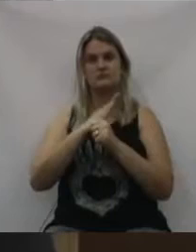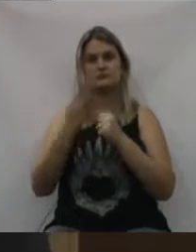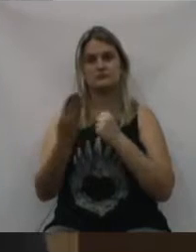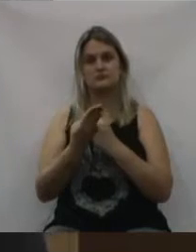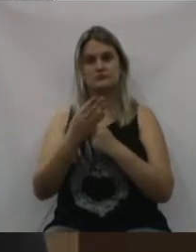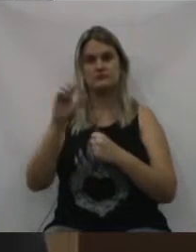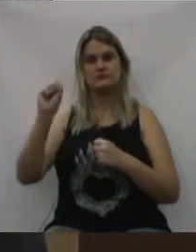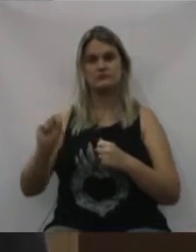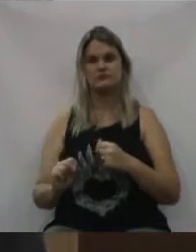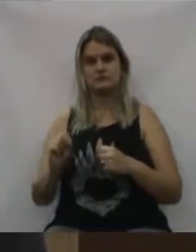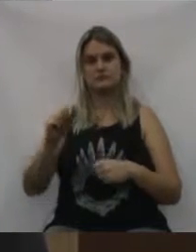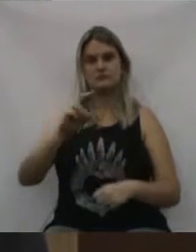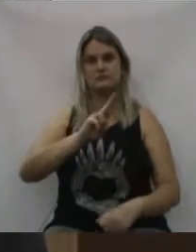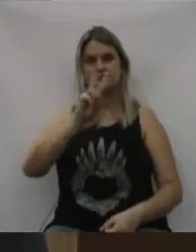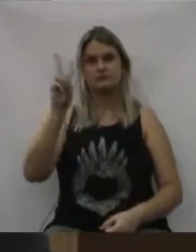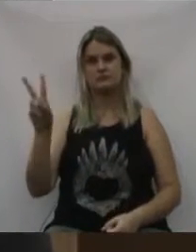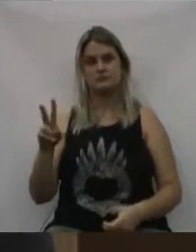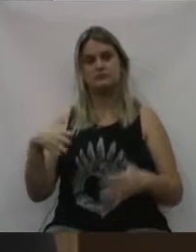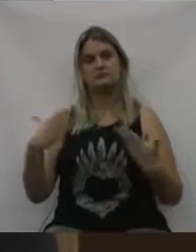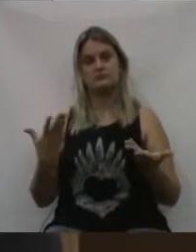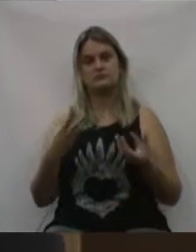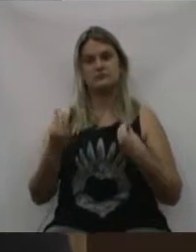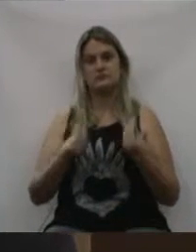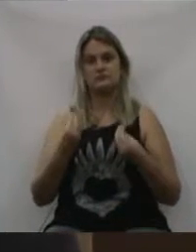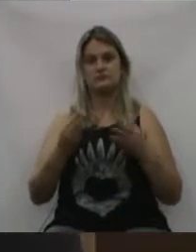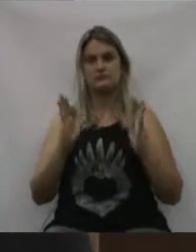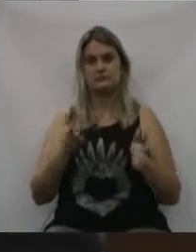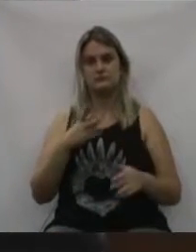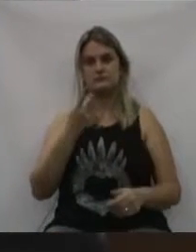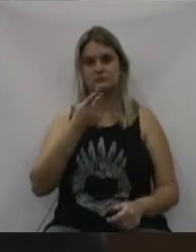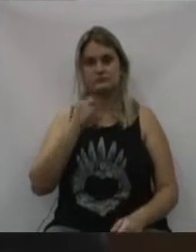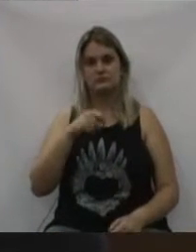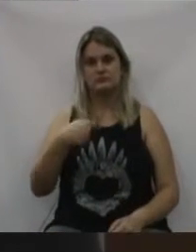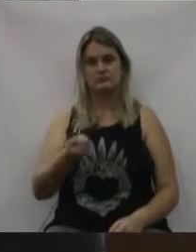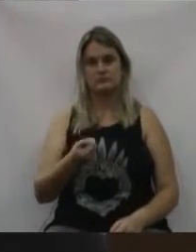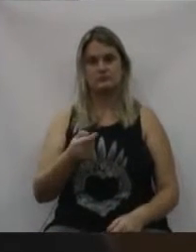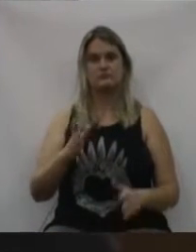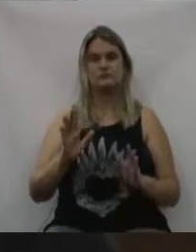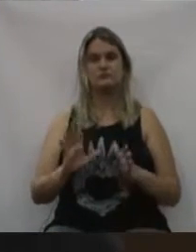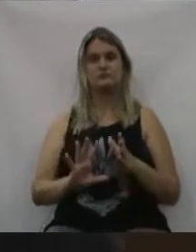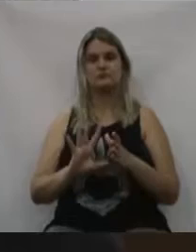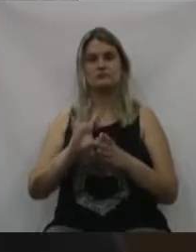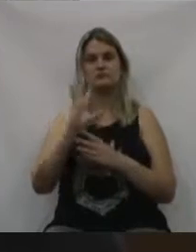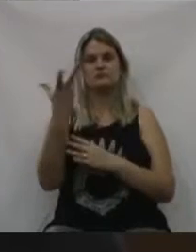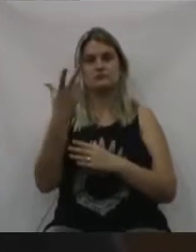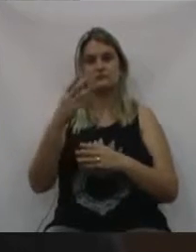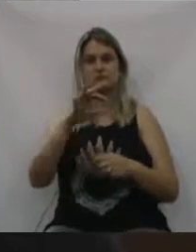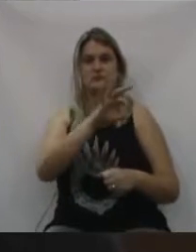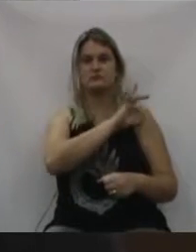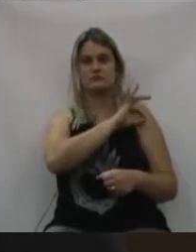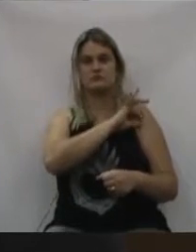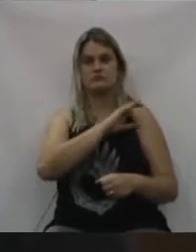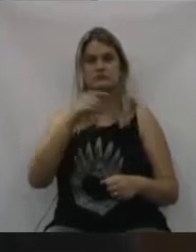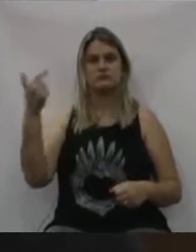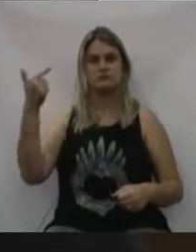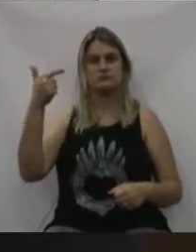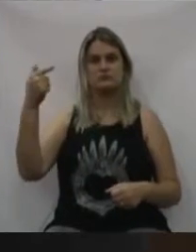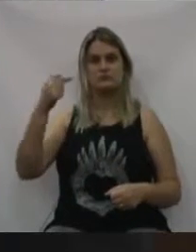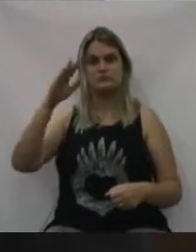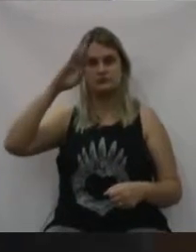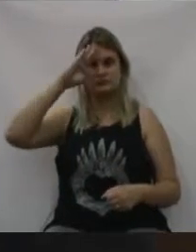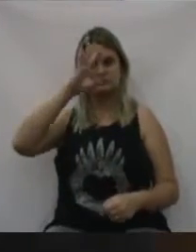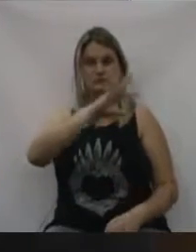até a zona sul Vereador exatamente piloto como você falou a respeito com a transformação aí do do do